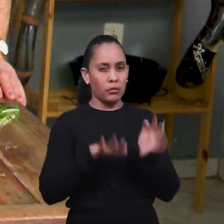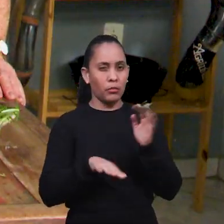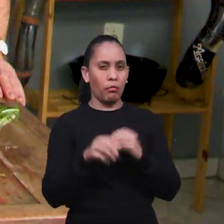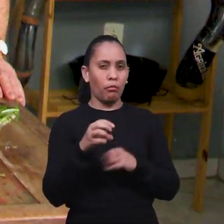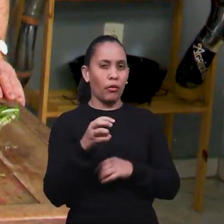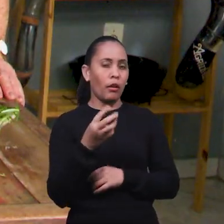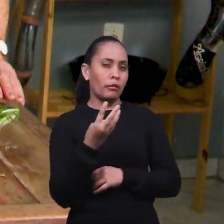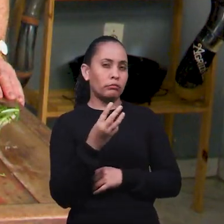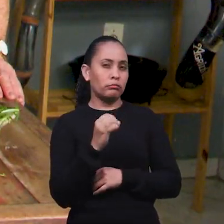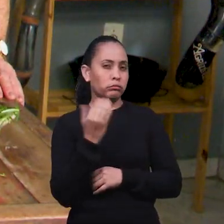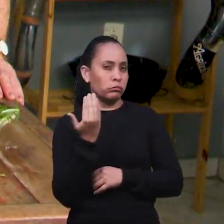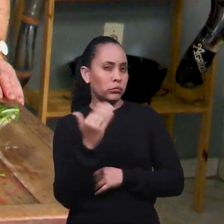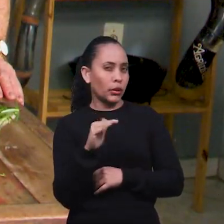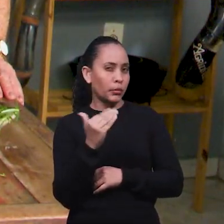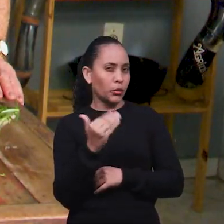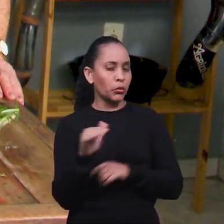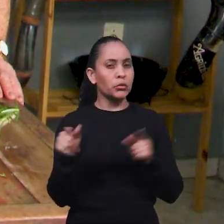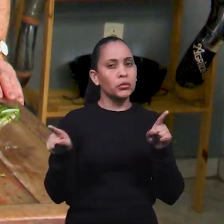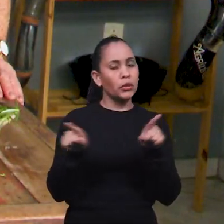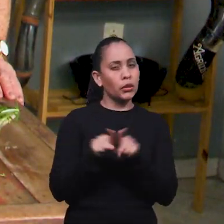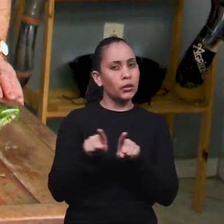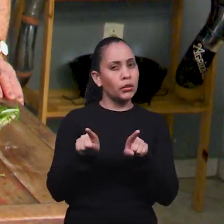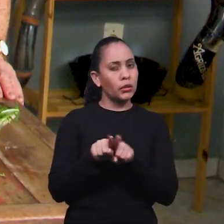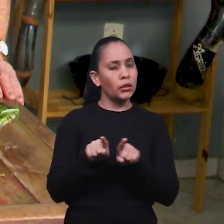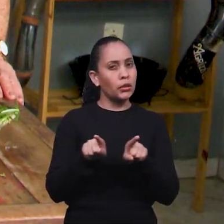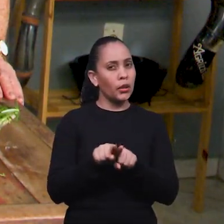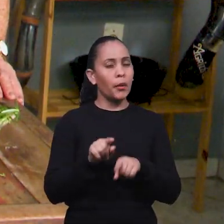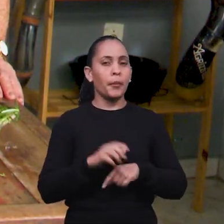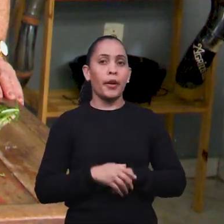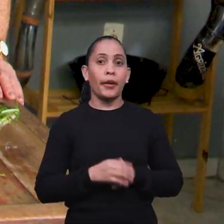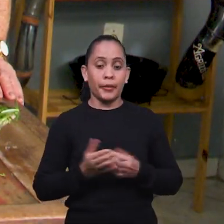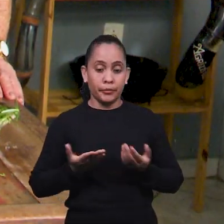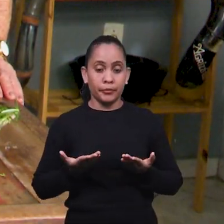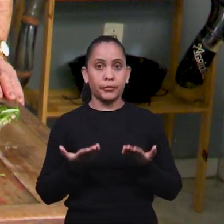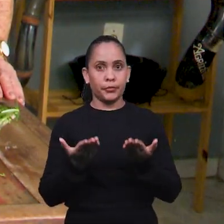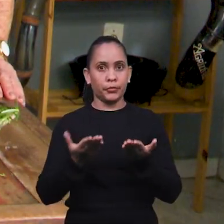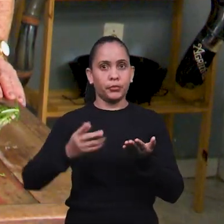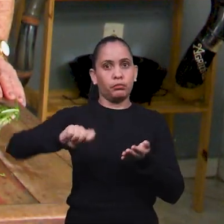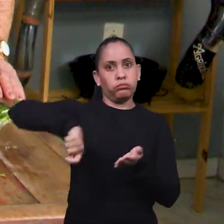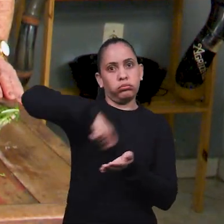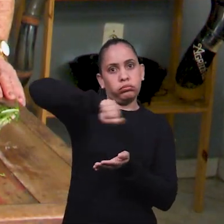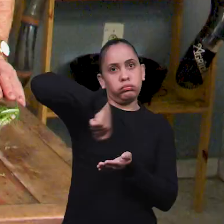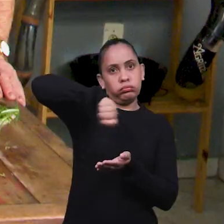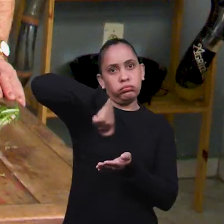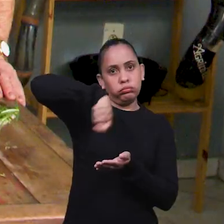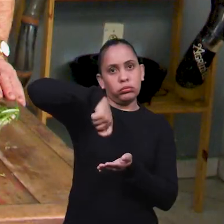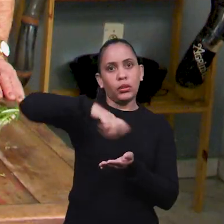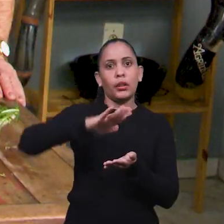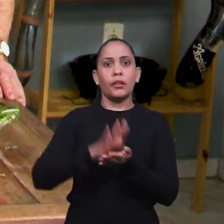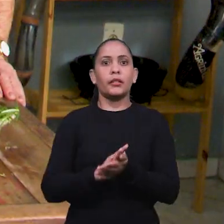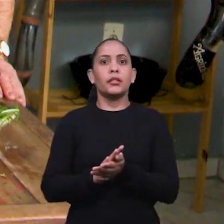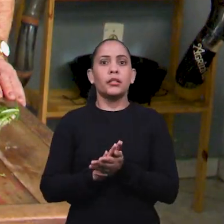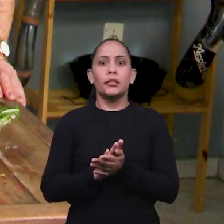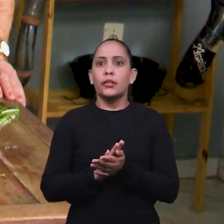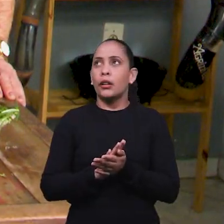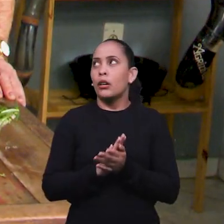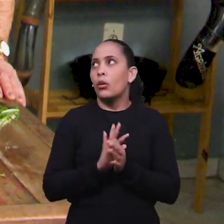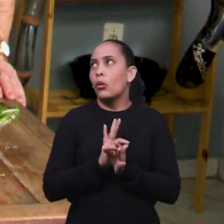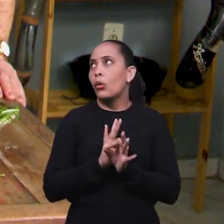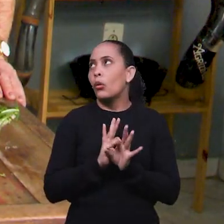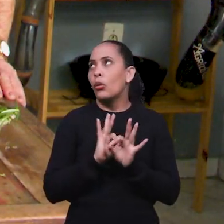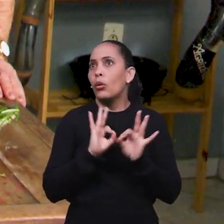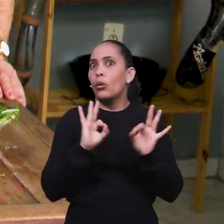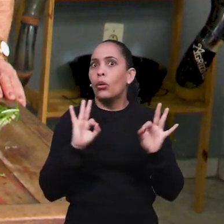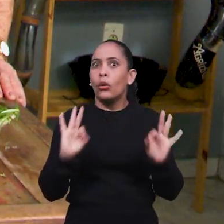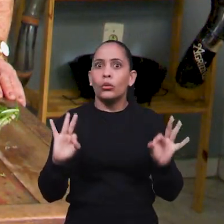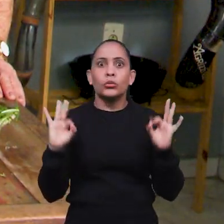deixa cozinhar por uma meia hora. Ou então pode colocar também dentro do forno para assar, depois bate tudo no liquidificador. Fica um molho